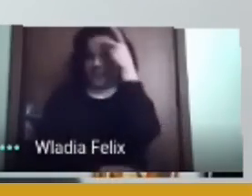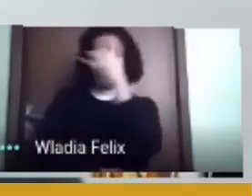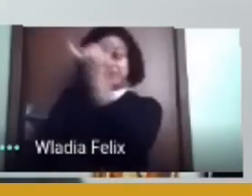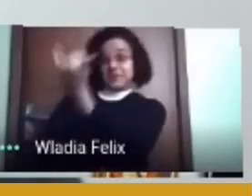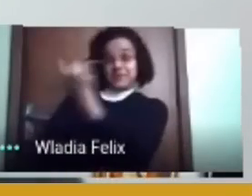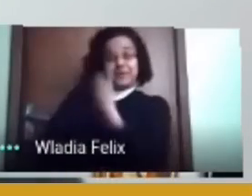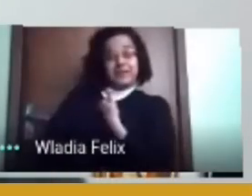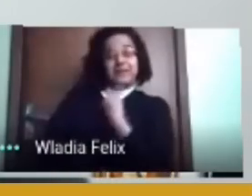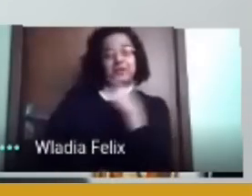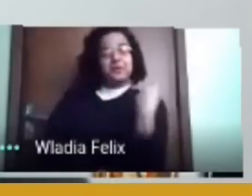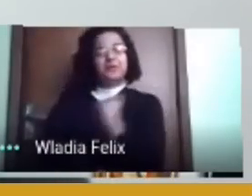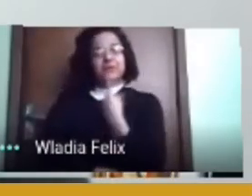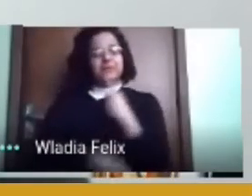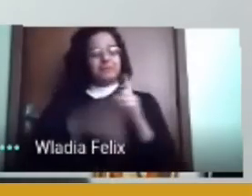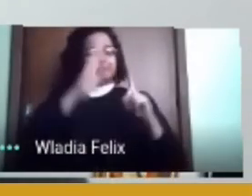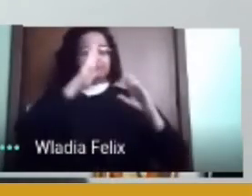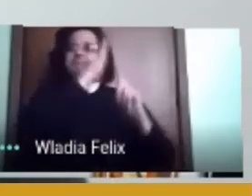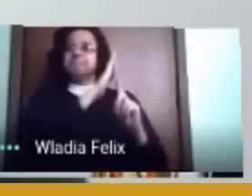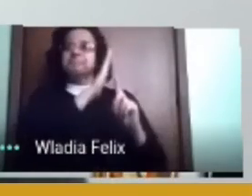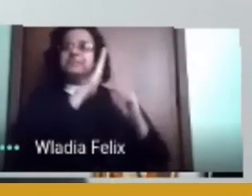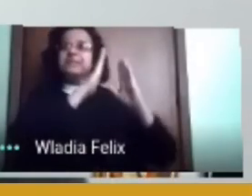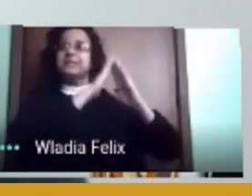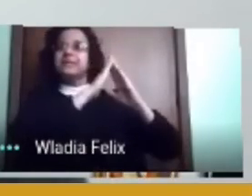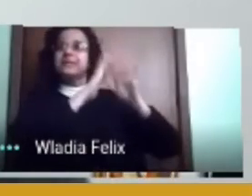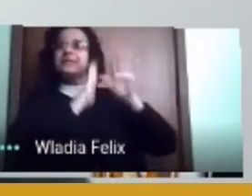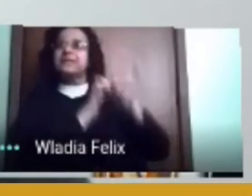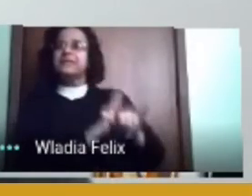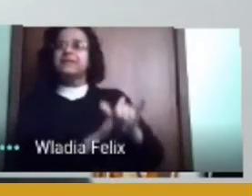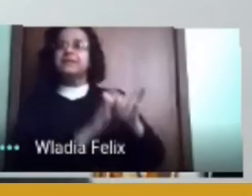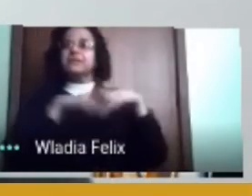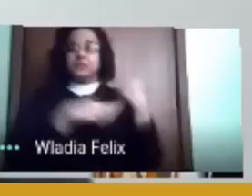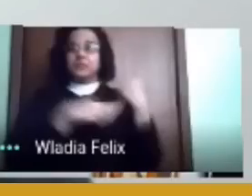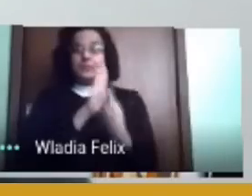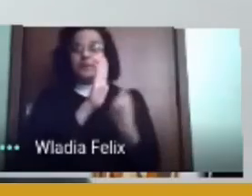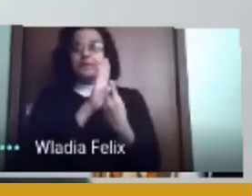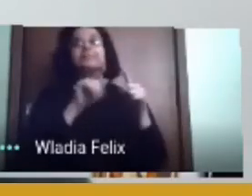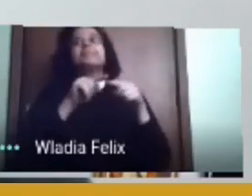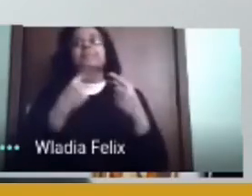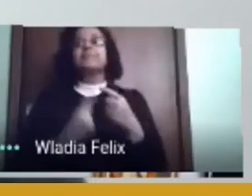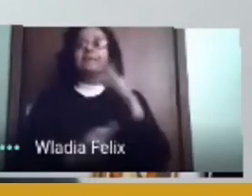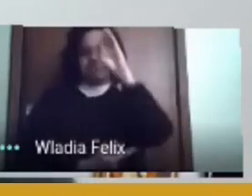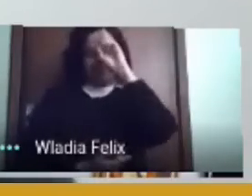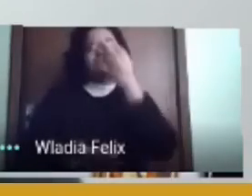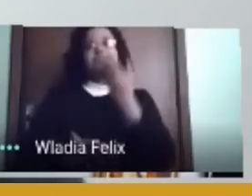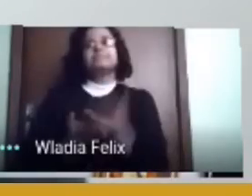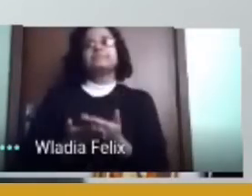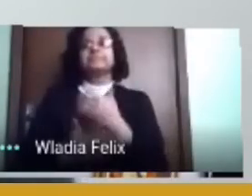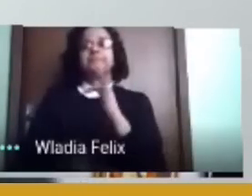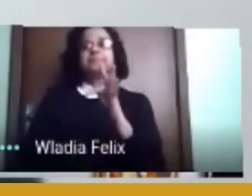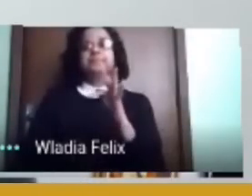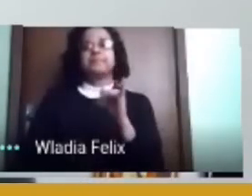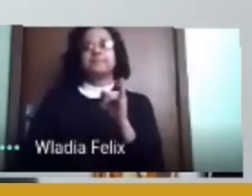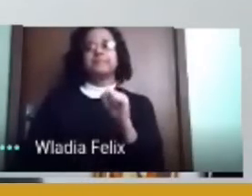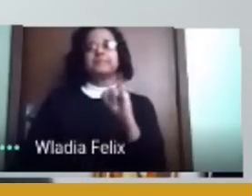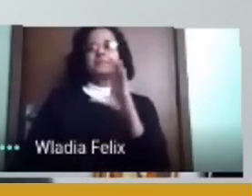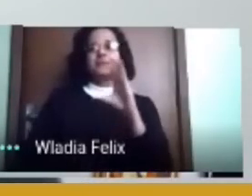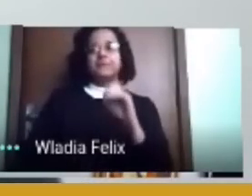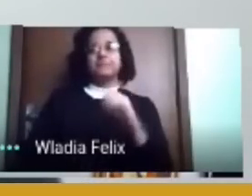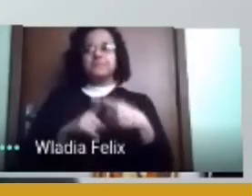eu acredito que nós estamos em isolamento físico, né? Porque a internet ela nos possibilita